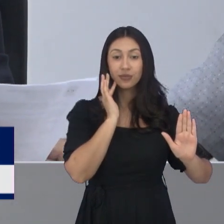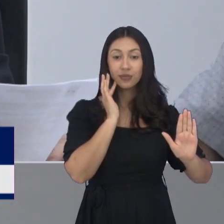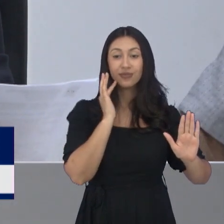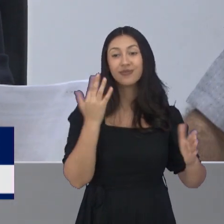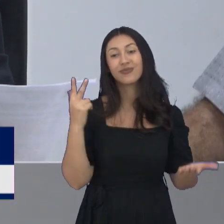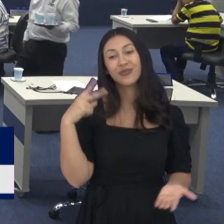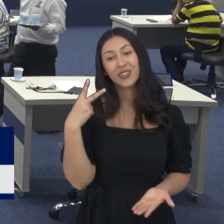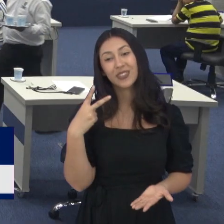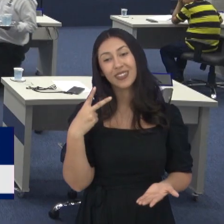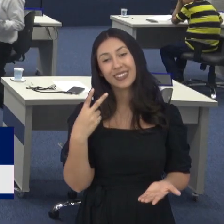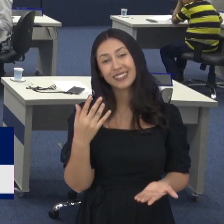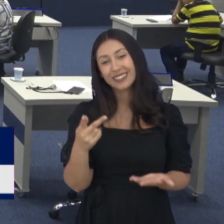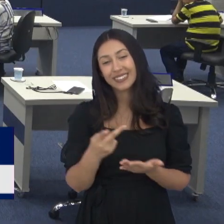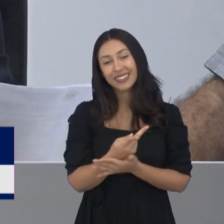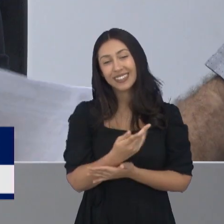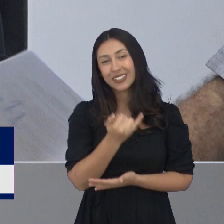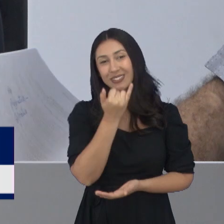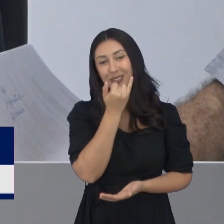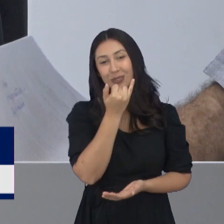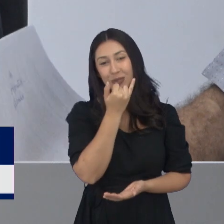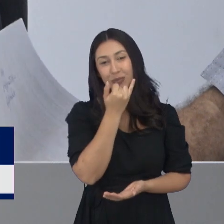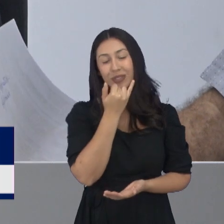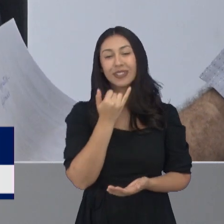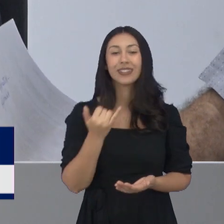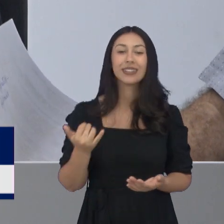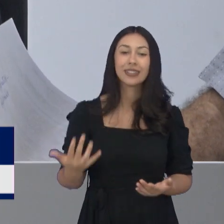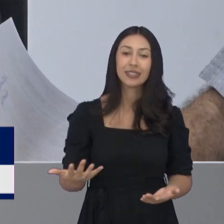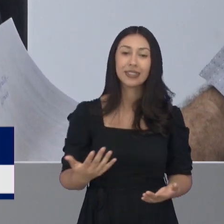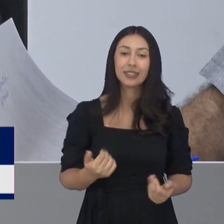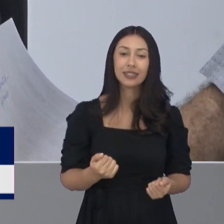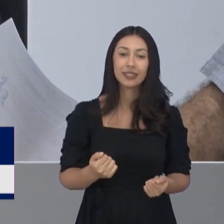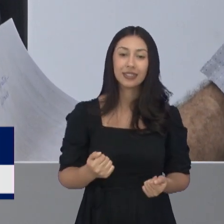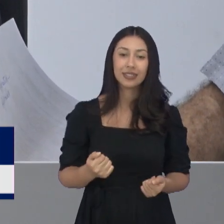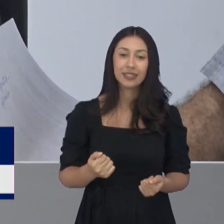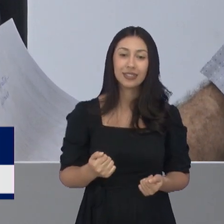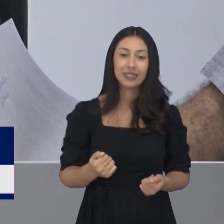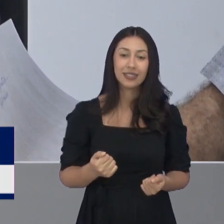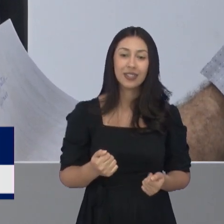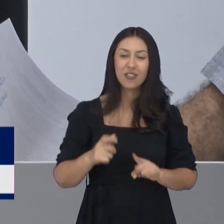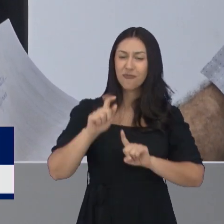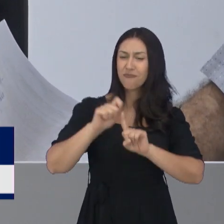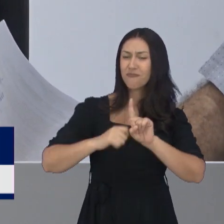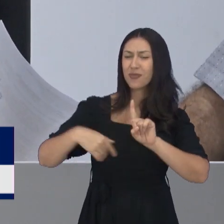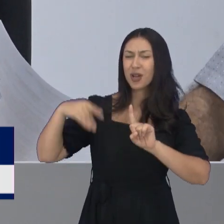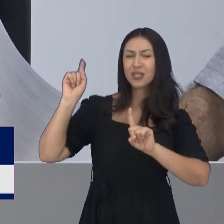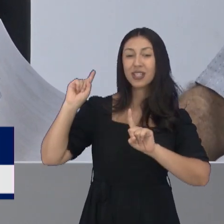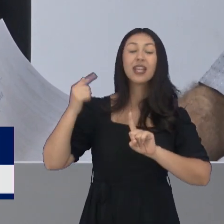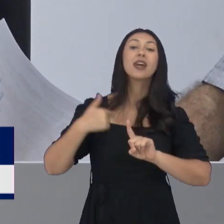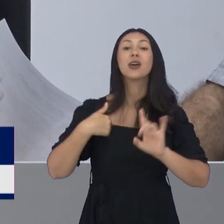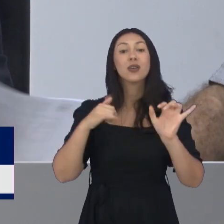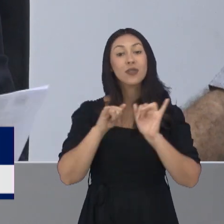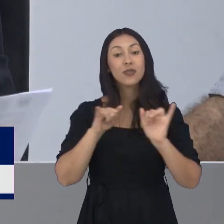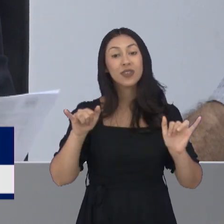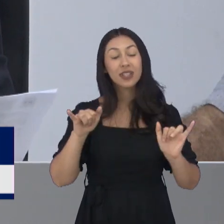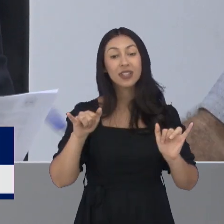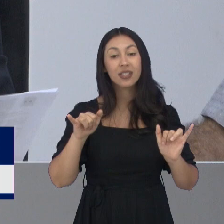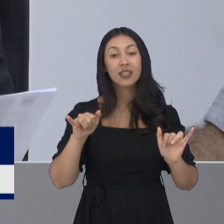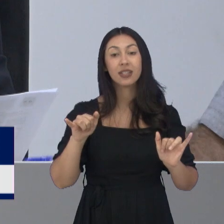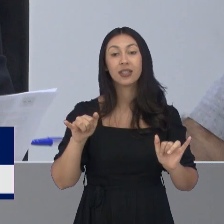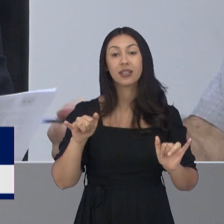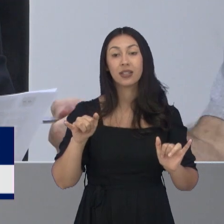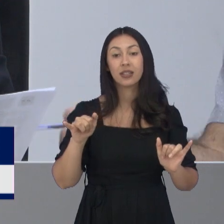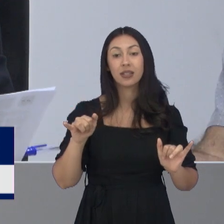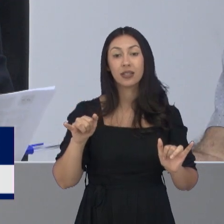Vereador, me perdoa, eu já no começo... Há um mês atrás, eu falei que eu tinha feito...